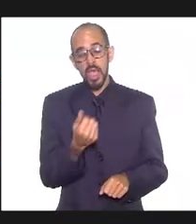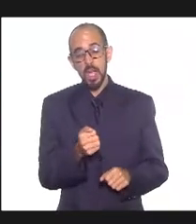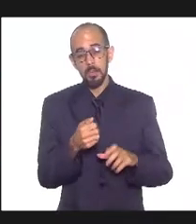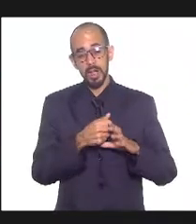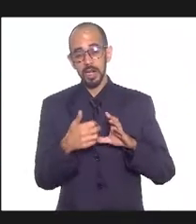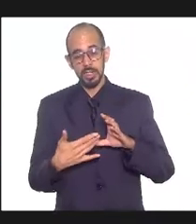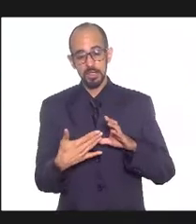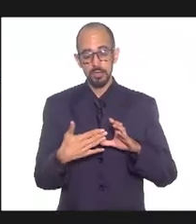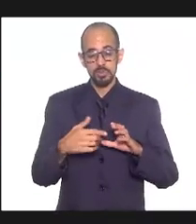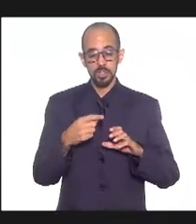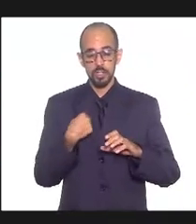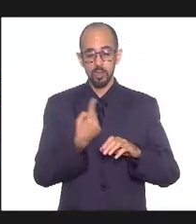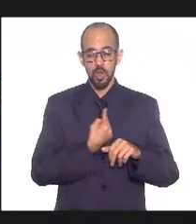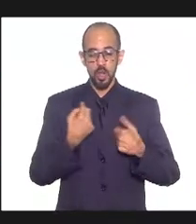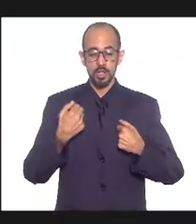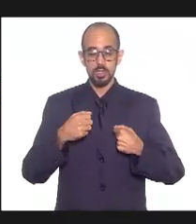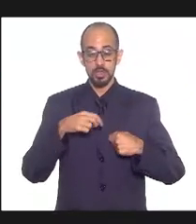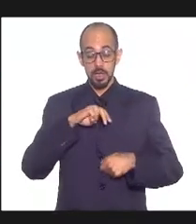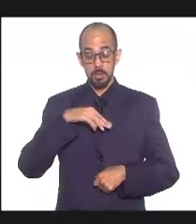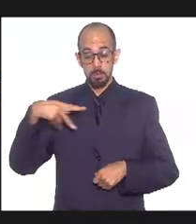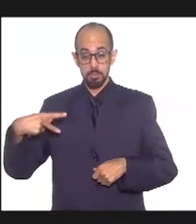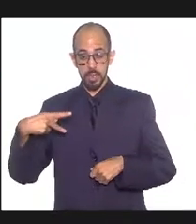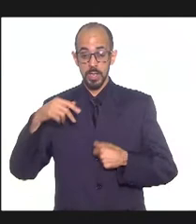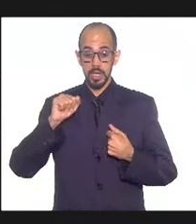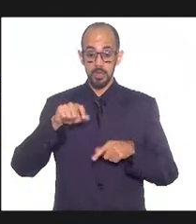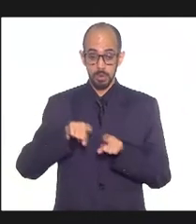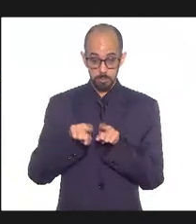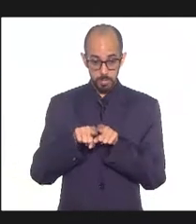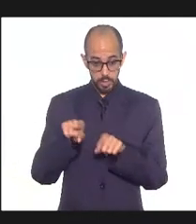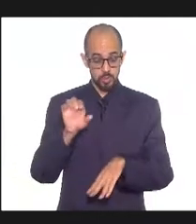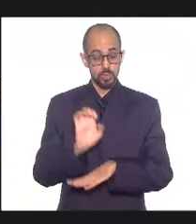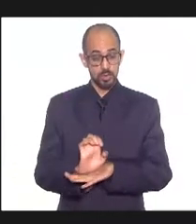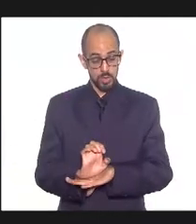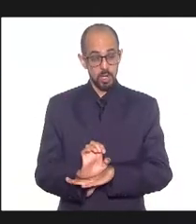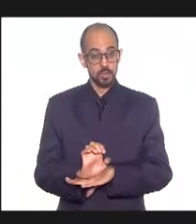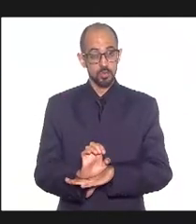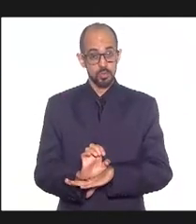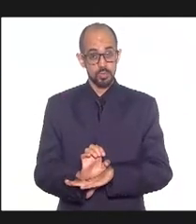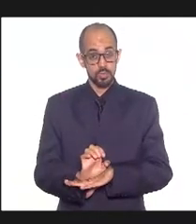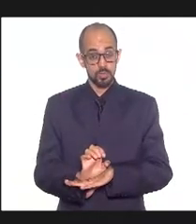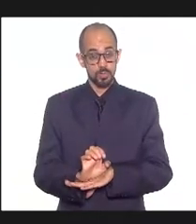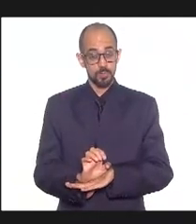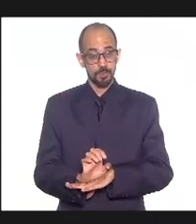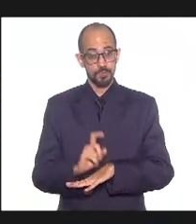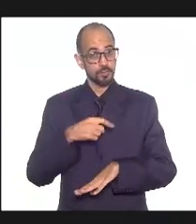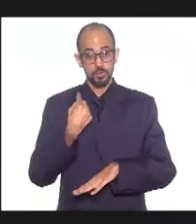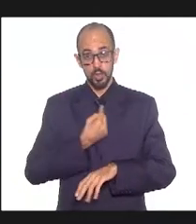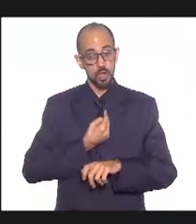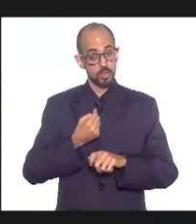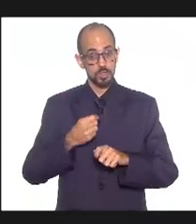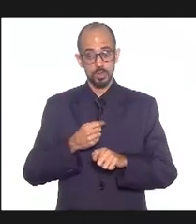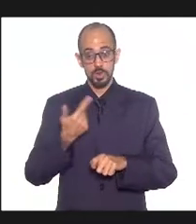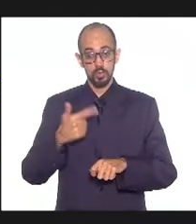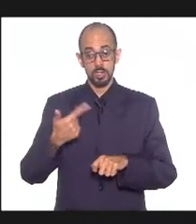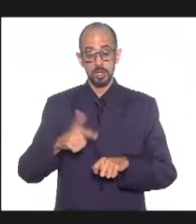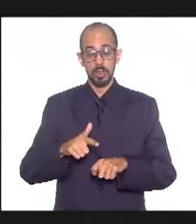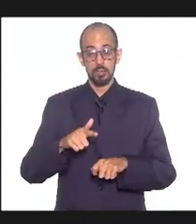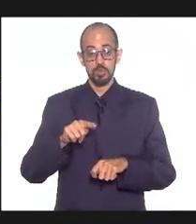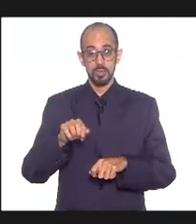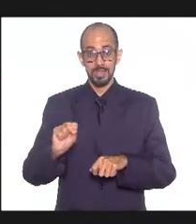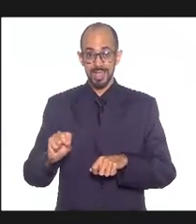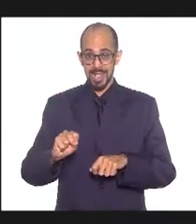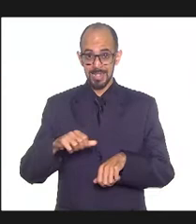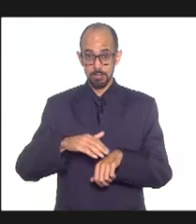enfrentamento que cabe à ANP e cabe uma reflexão dos estados, e fundamentalmente nós não teremos gás mais barato se nós